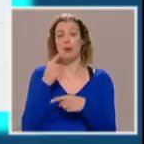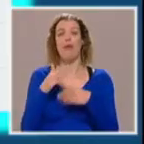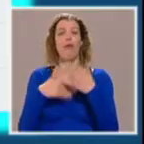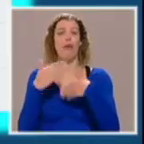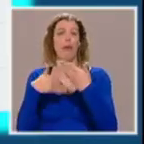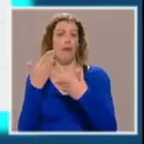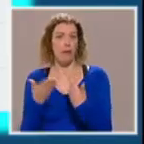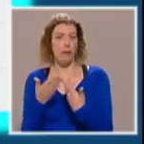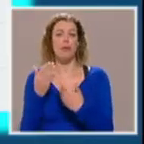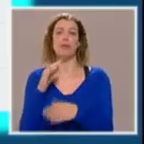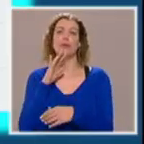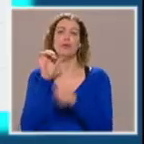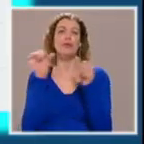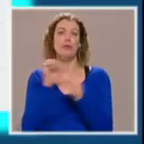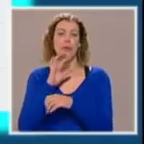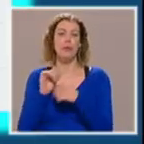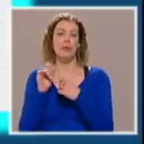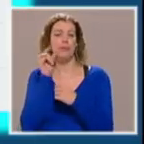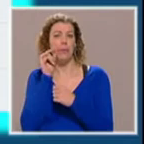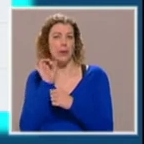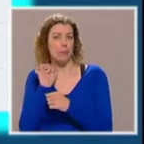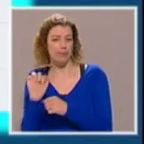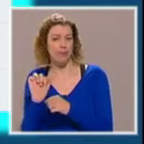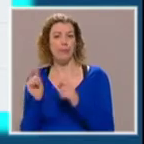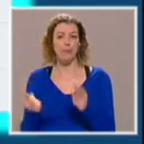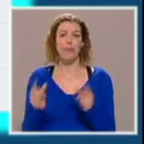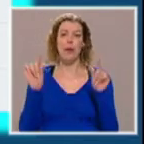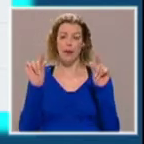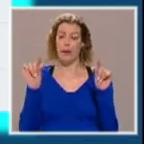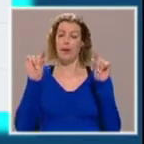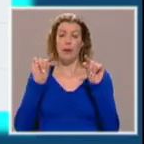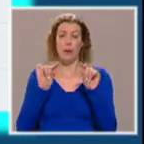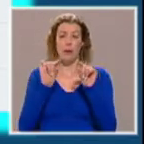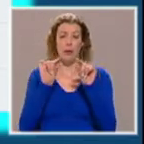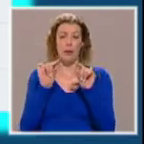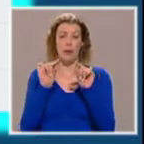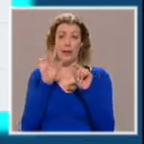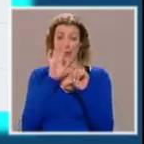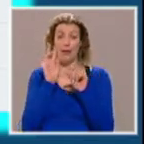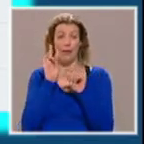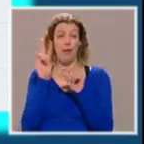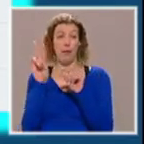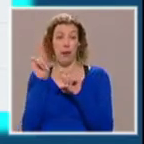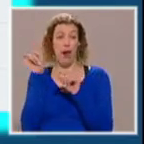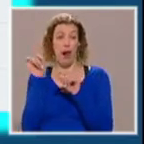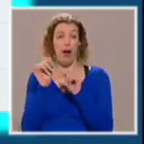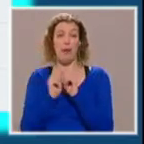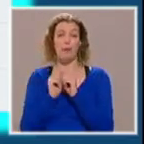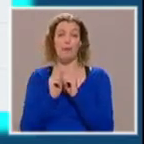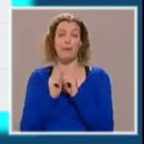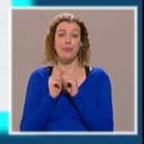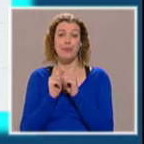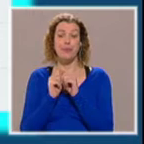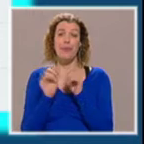para o sistema reprodutor masculino. A trompa de falópio, se vocês está logo,